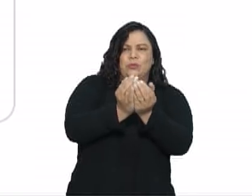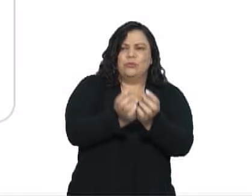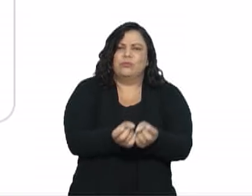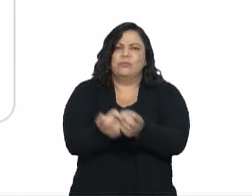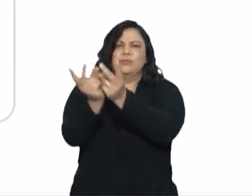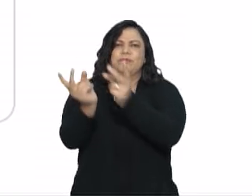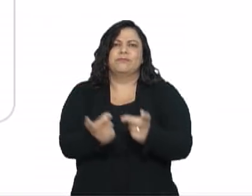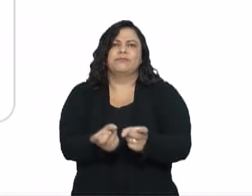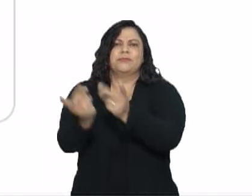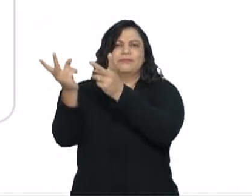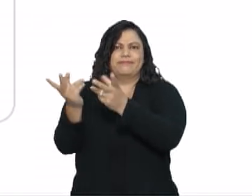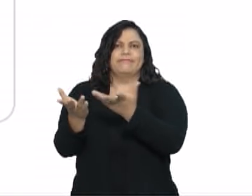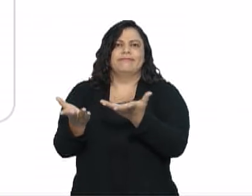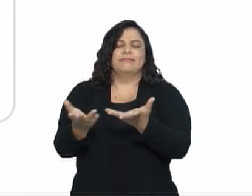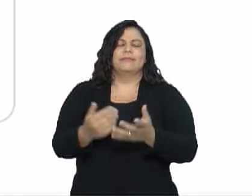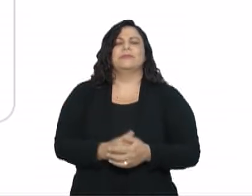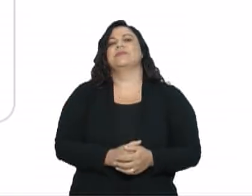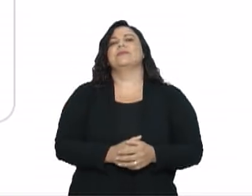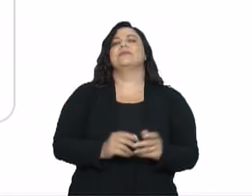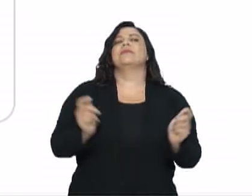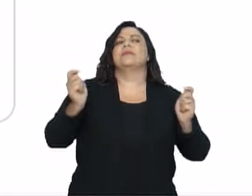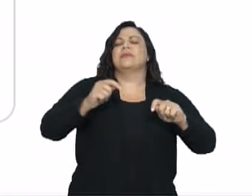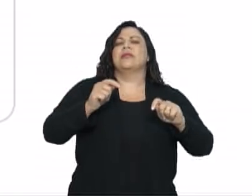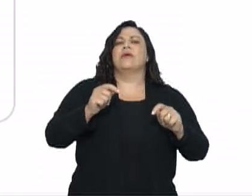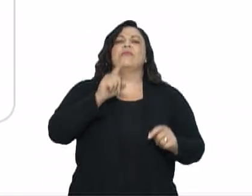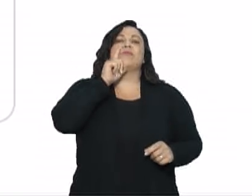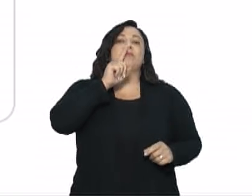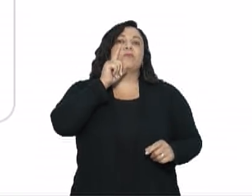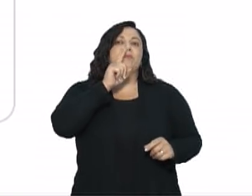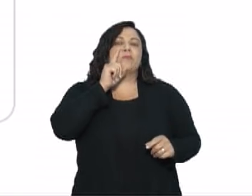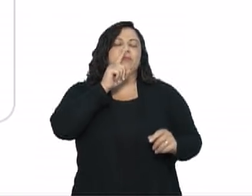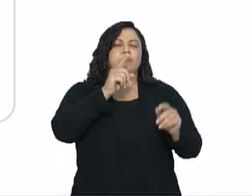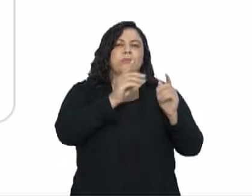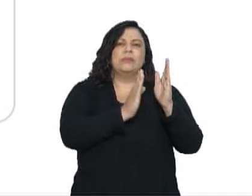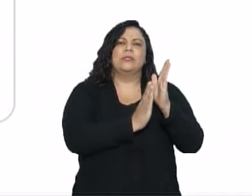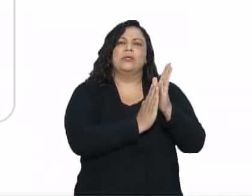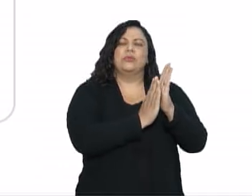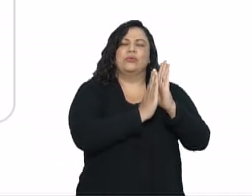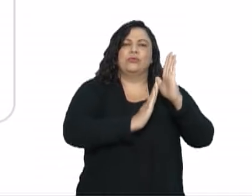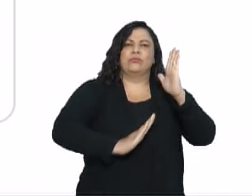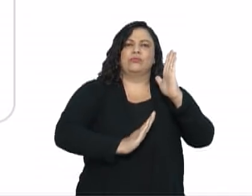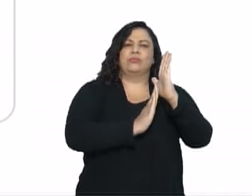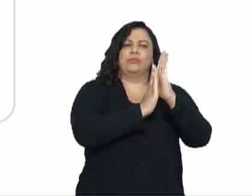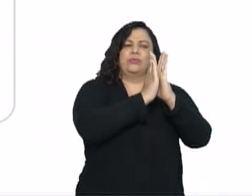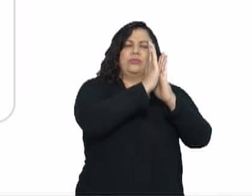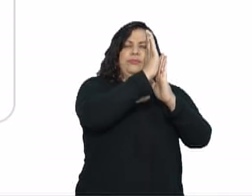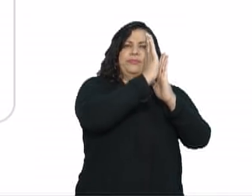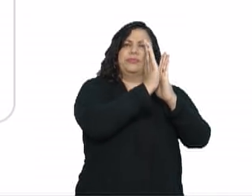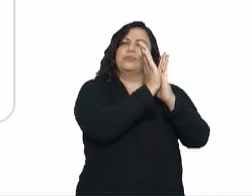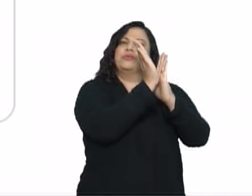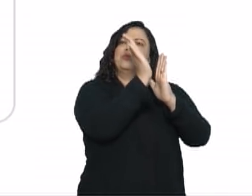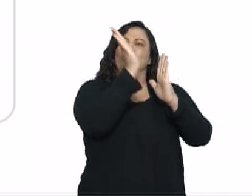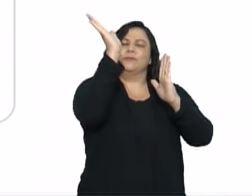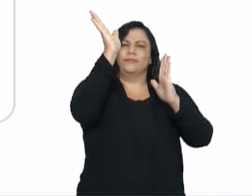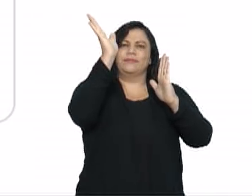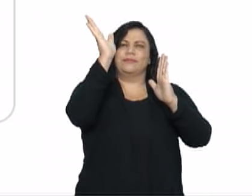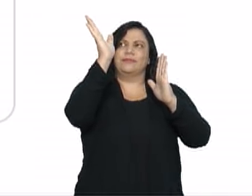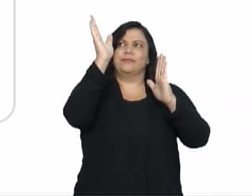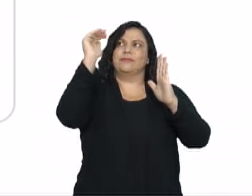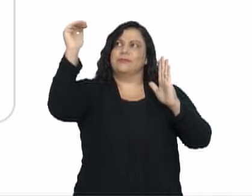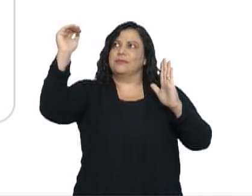subindo, subindo, até ser superada por quem? Hong Kong. E veja que Taiwan vem na sequência e está vindo